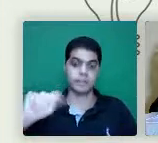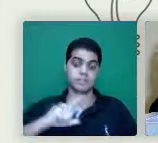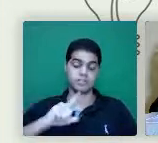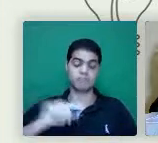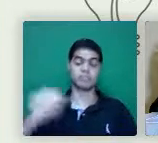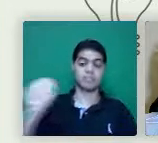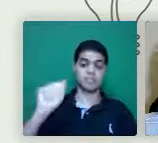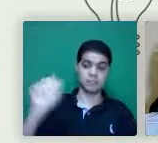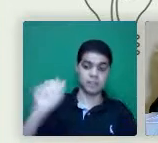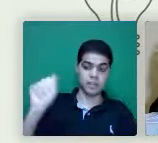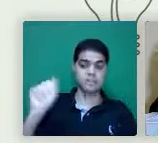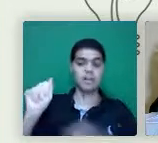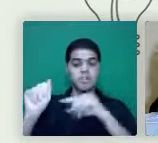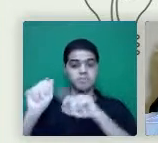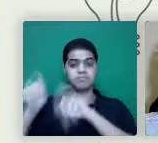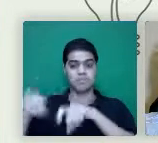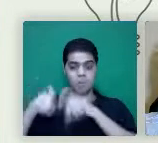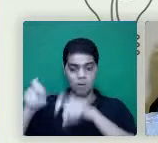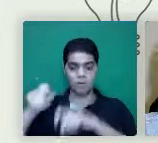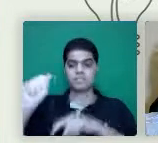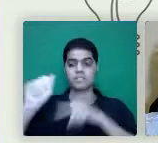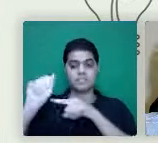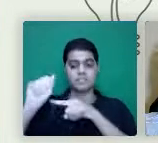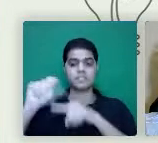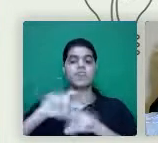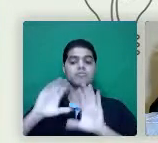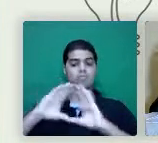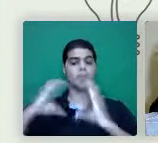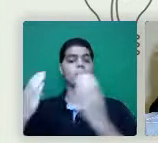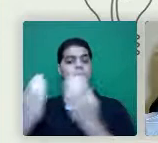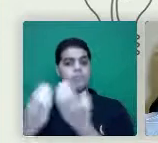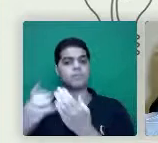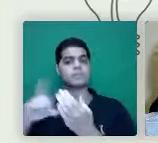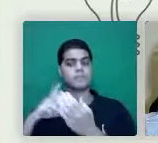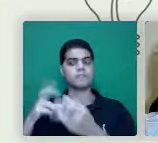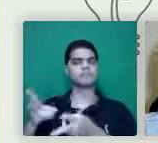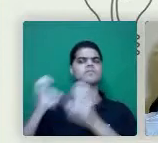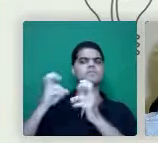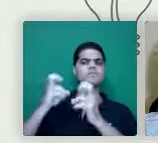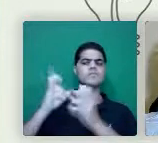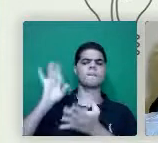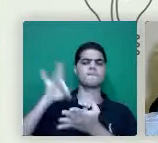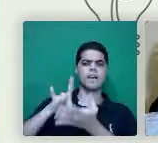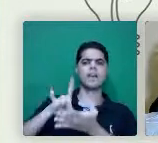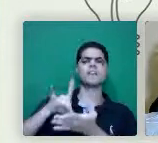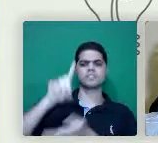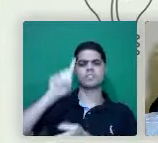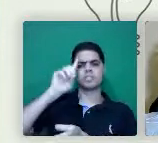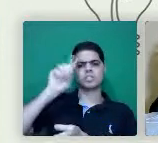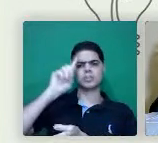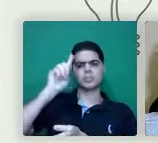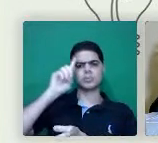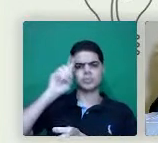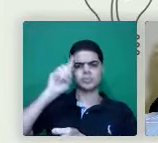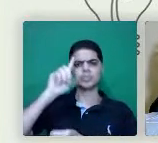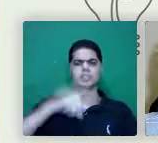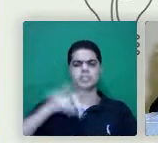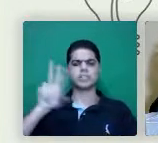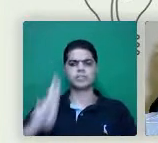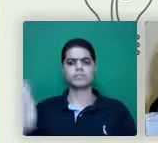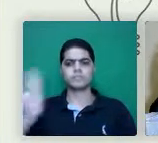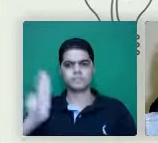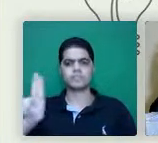o associativismo e o cooperativismo é algo muito evidente no dia a dia, né, da universidade do Canto